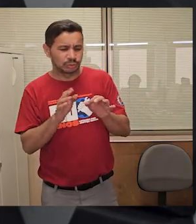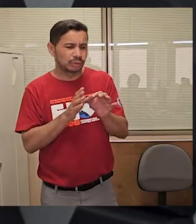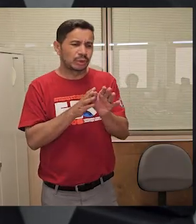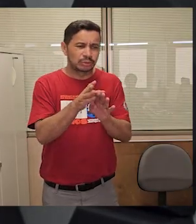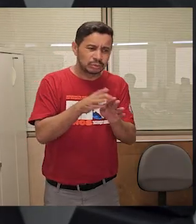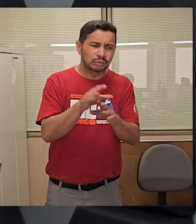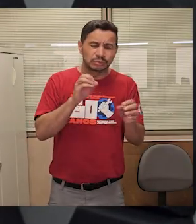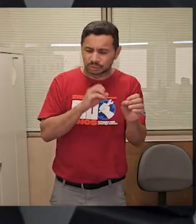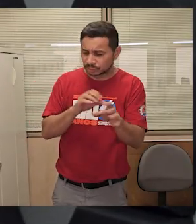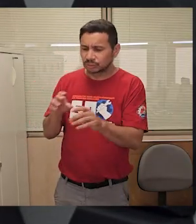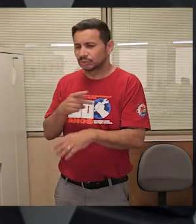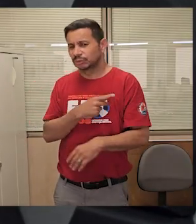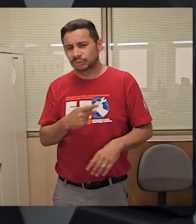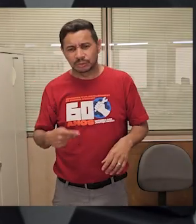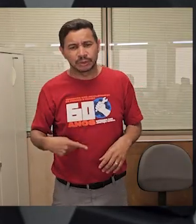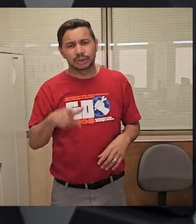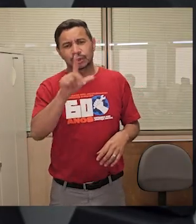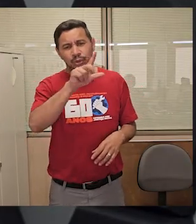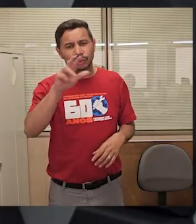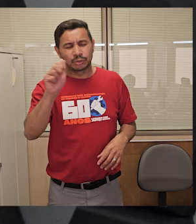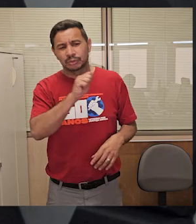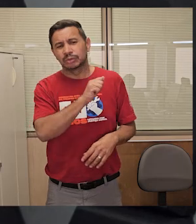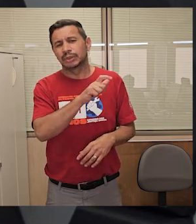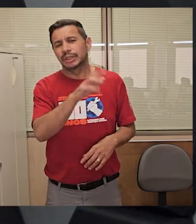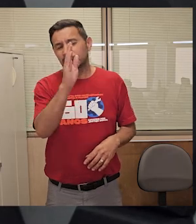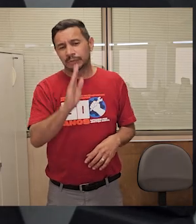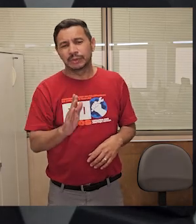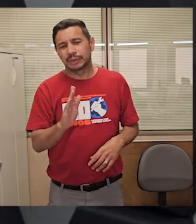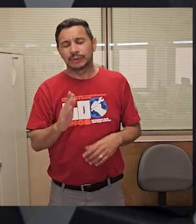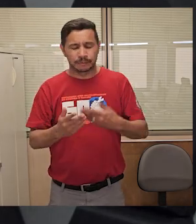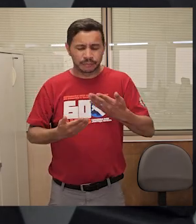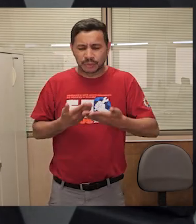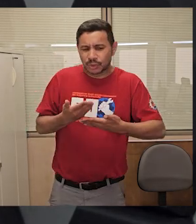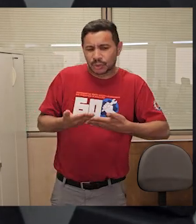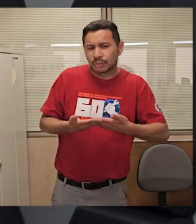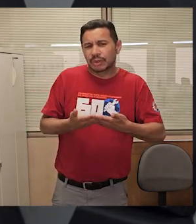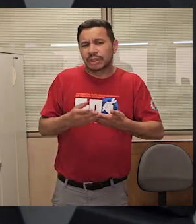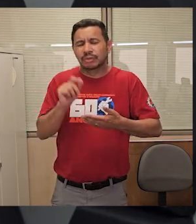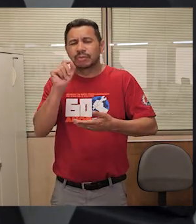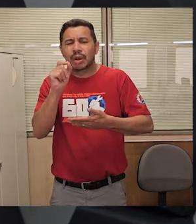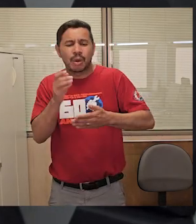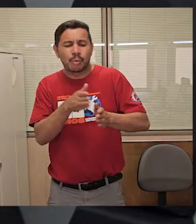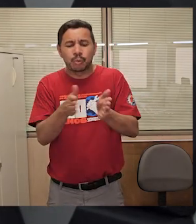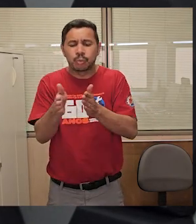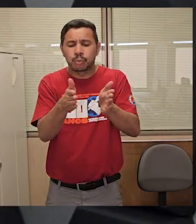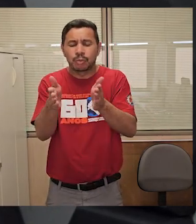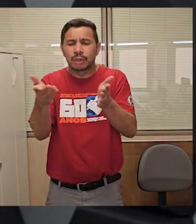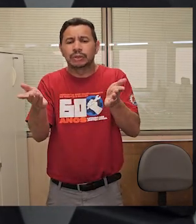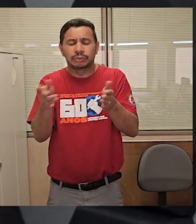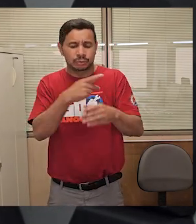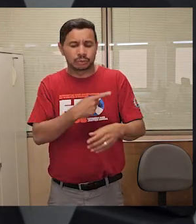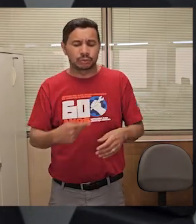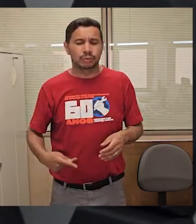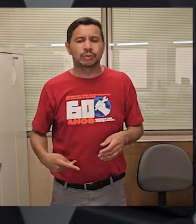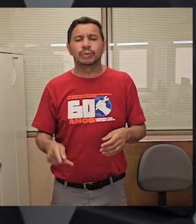o presidente da República a nortear aí para onde que, de fato, as